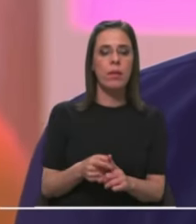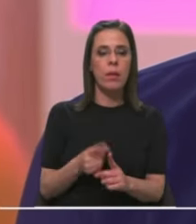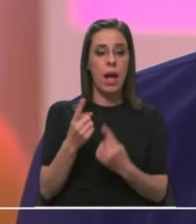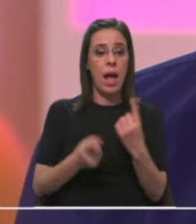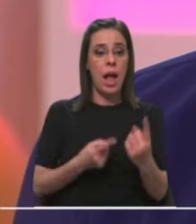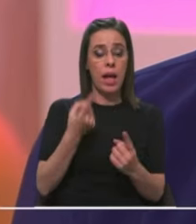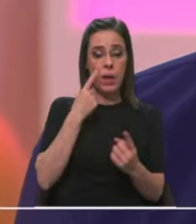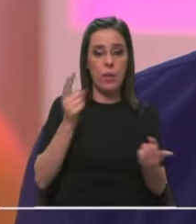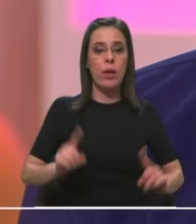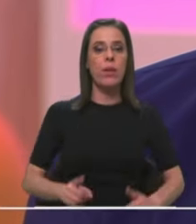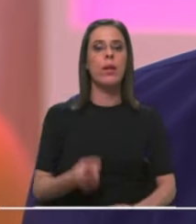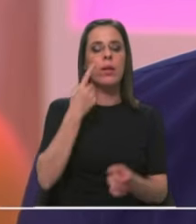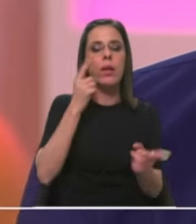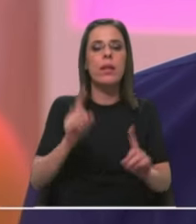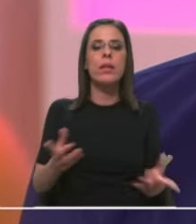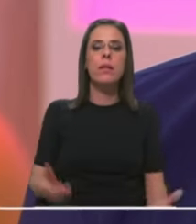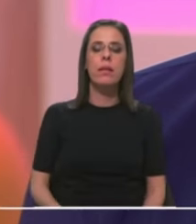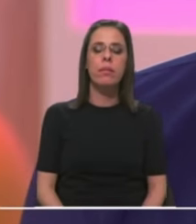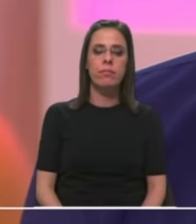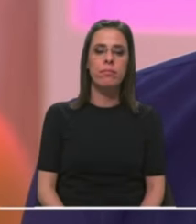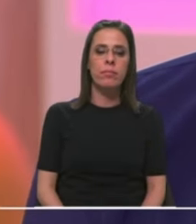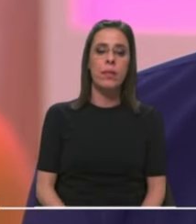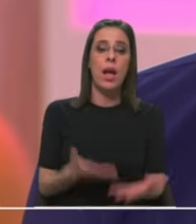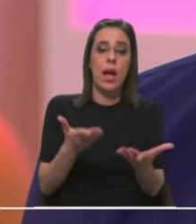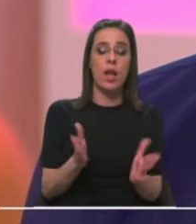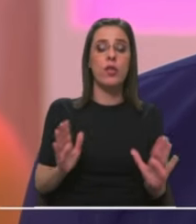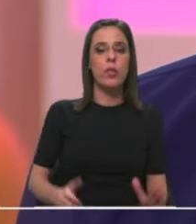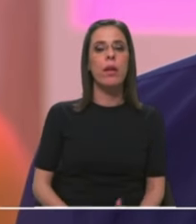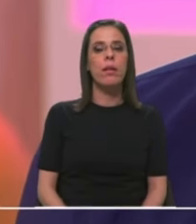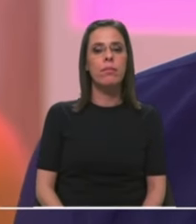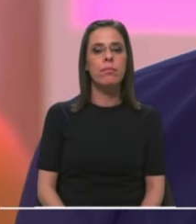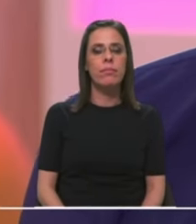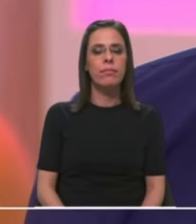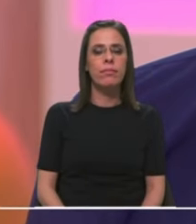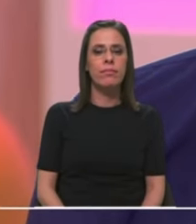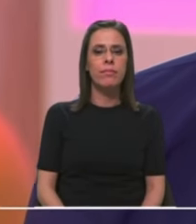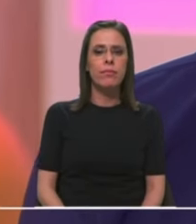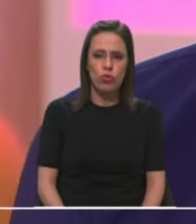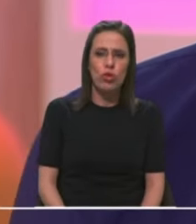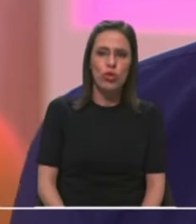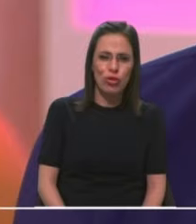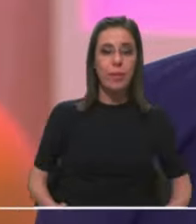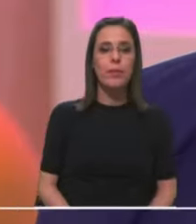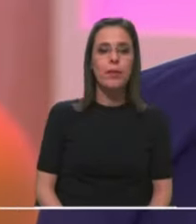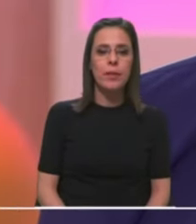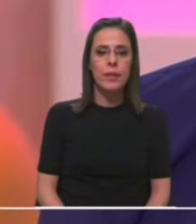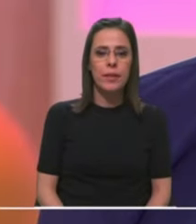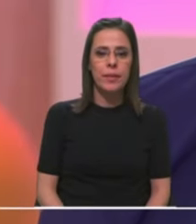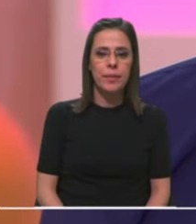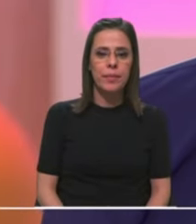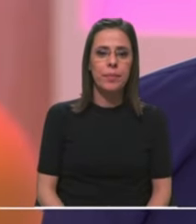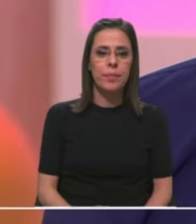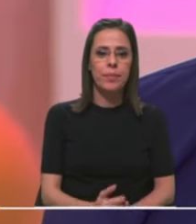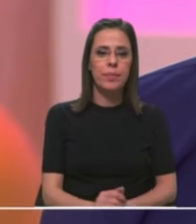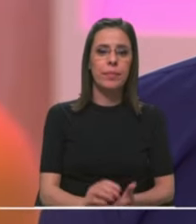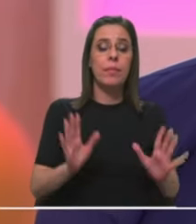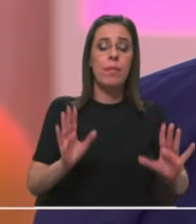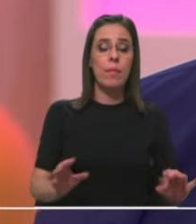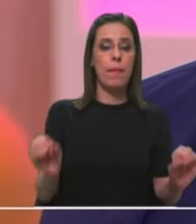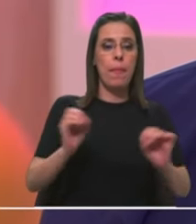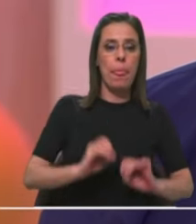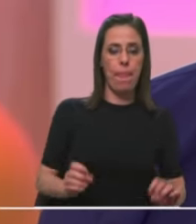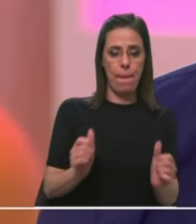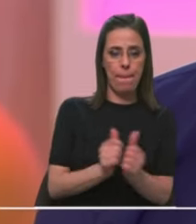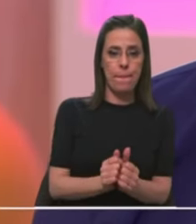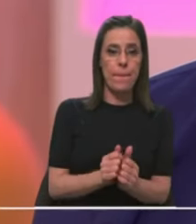alguém que não era conhecido? Com alguém que não era conhecido, exatamente. Ajuda muito, ou não? Sim. Portanto, não ficou nada